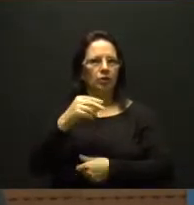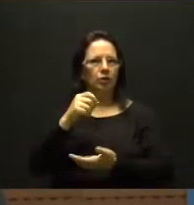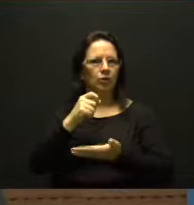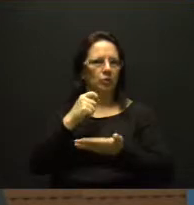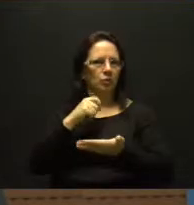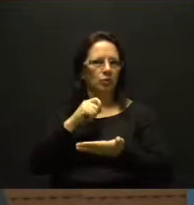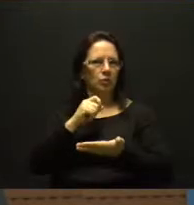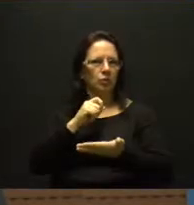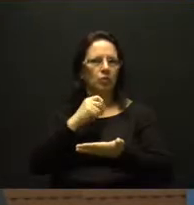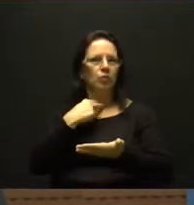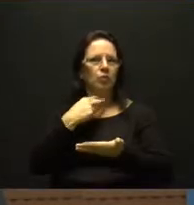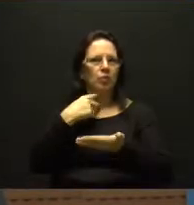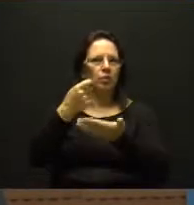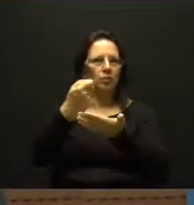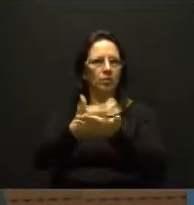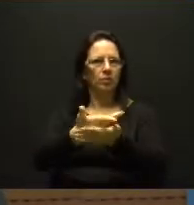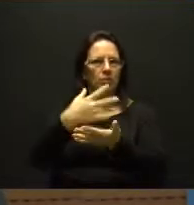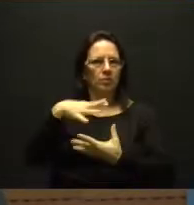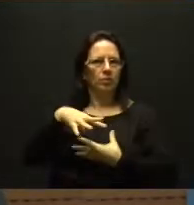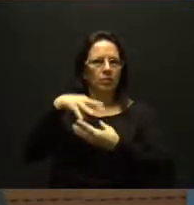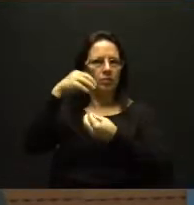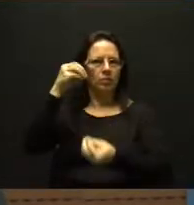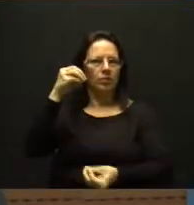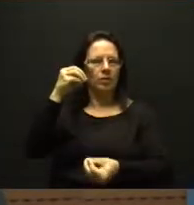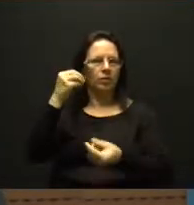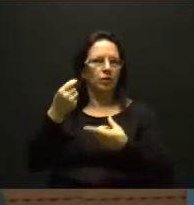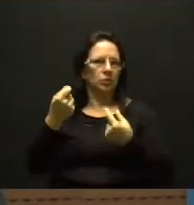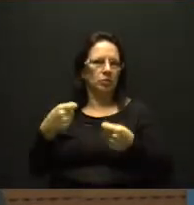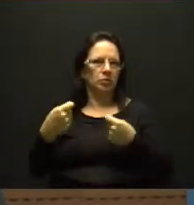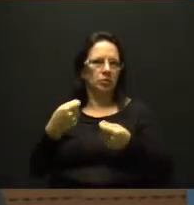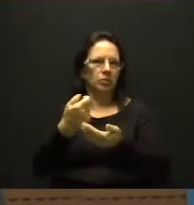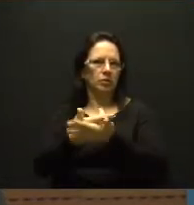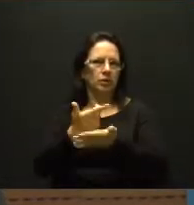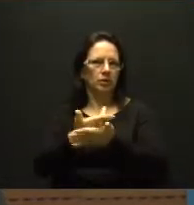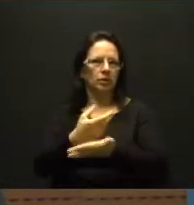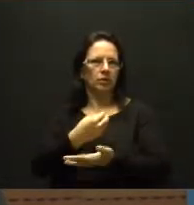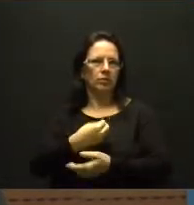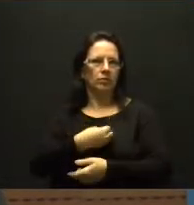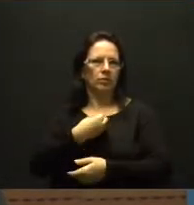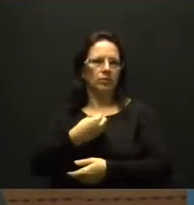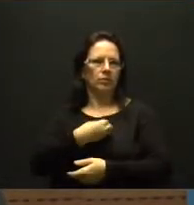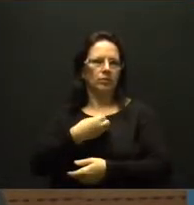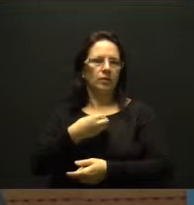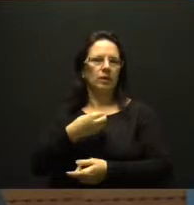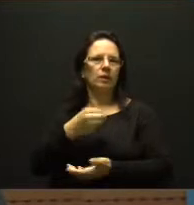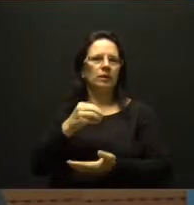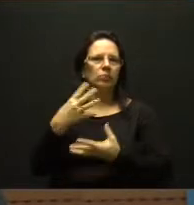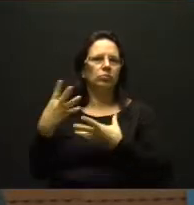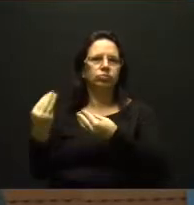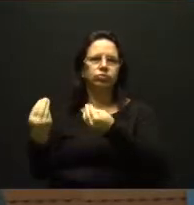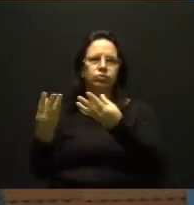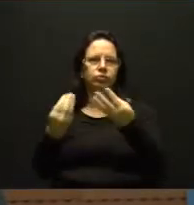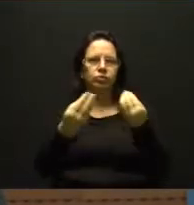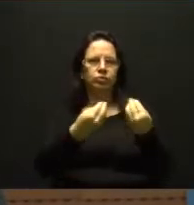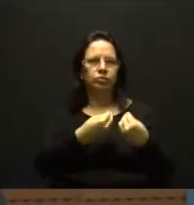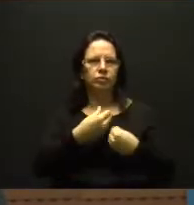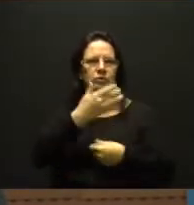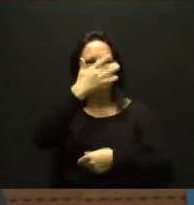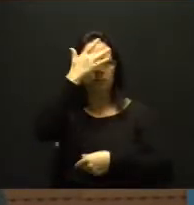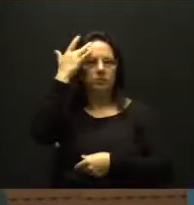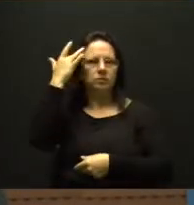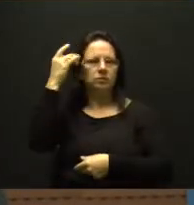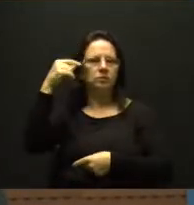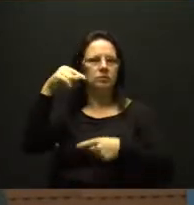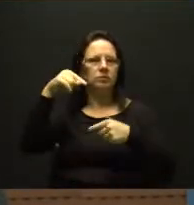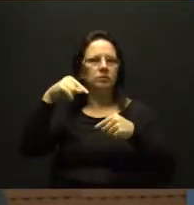paga não tem condições recursos necessários para pagar uma vida imagine centenas de vidas como poderia ter acontecido